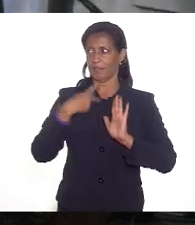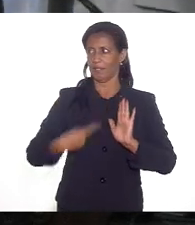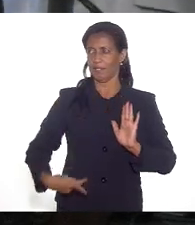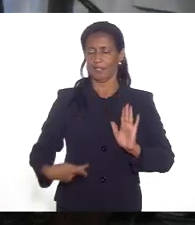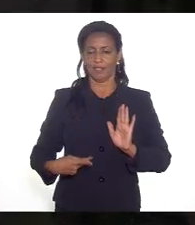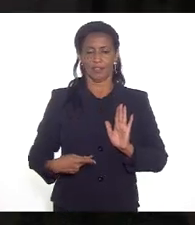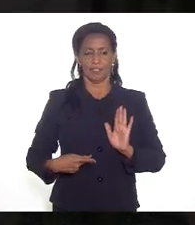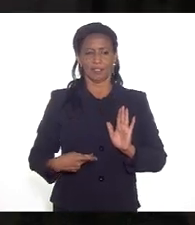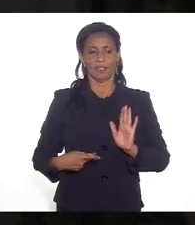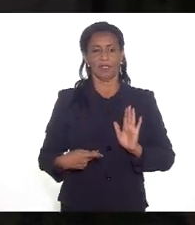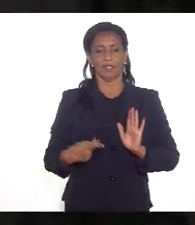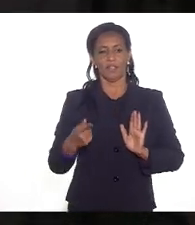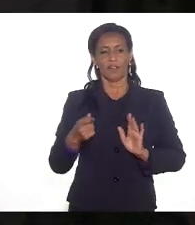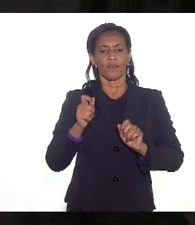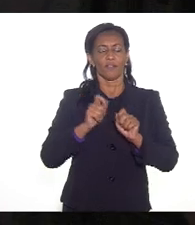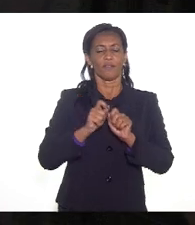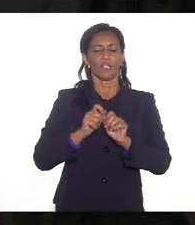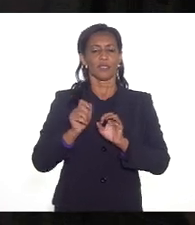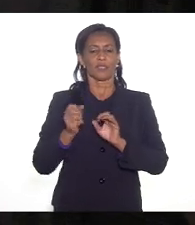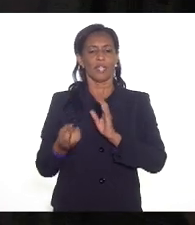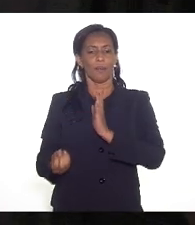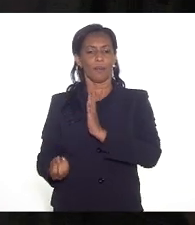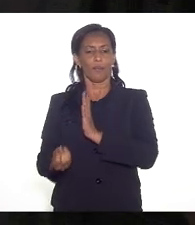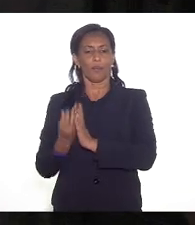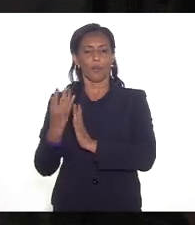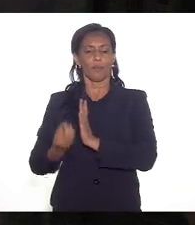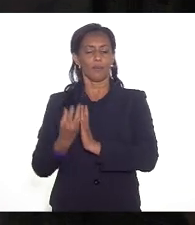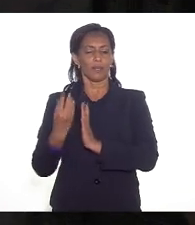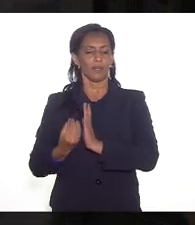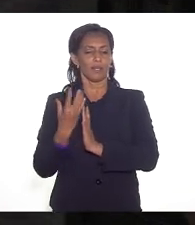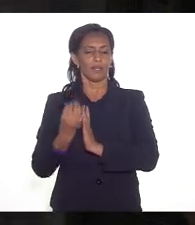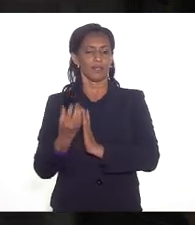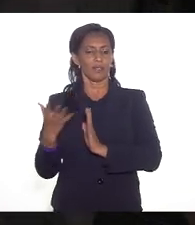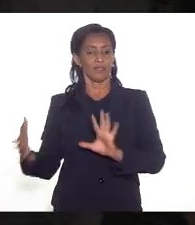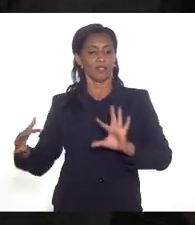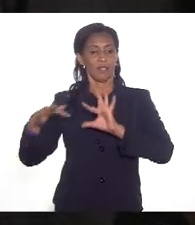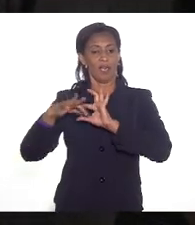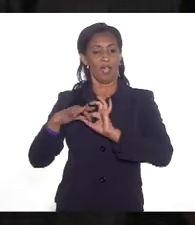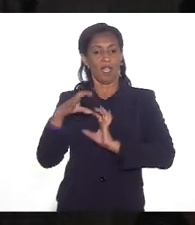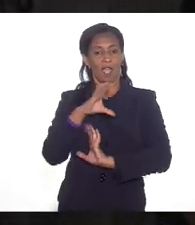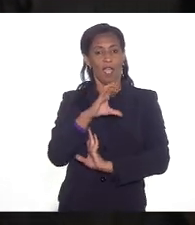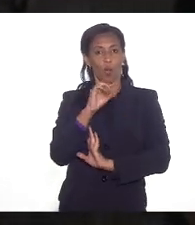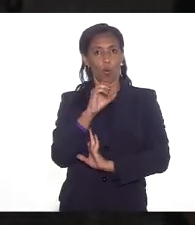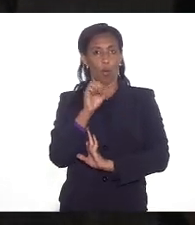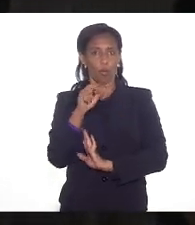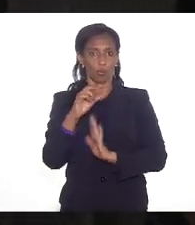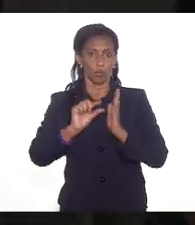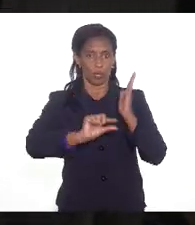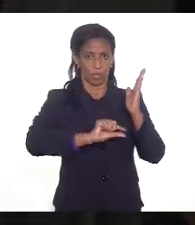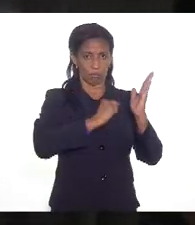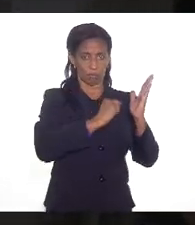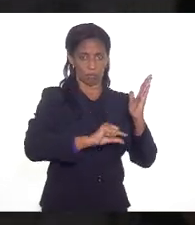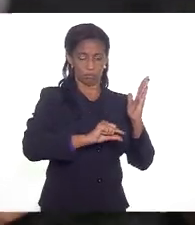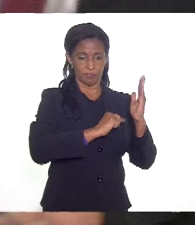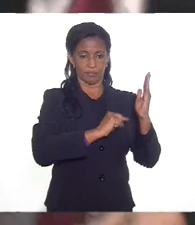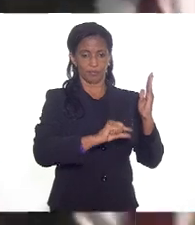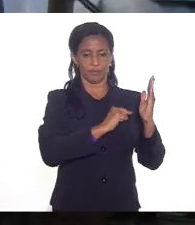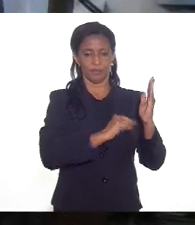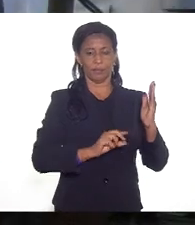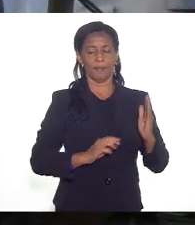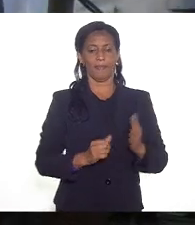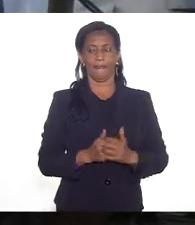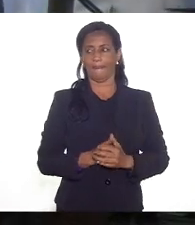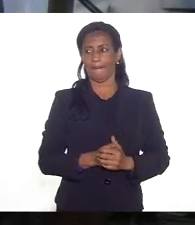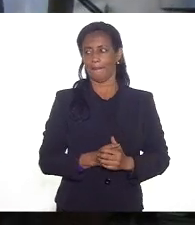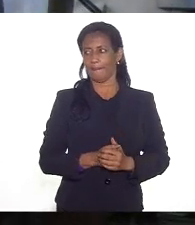da República São desse projeto para segunda discussão ficar sem consignadas as teorias Deputado André Ceciliano e Dani Monteiro ok